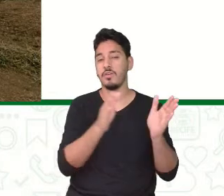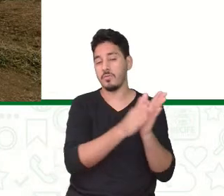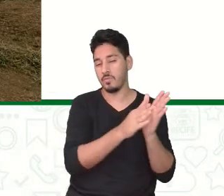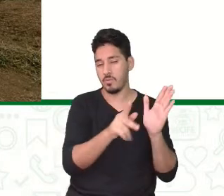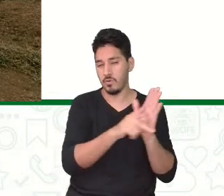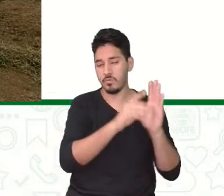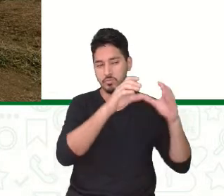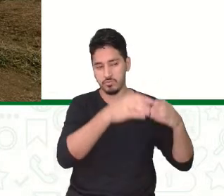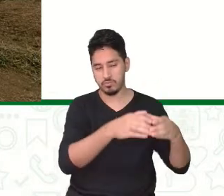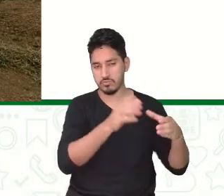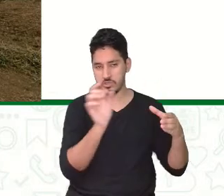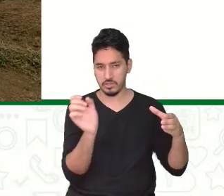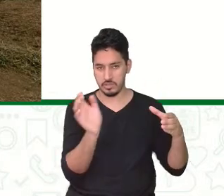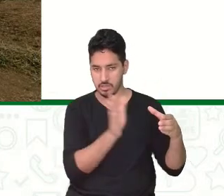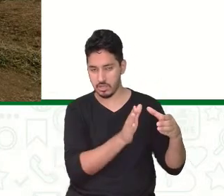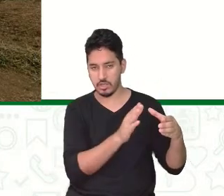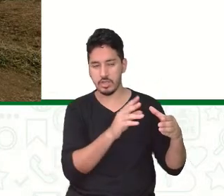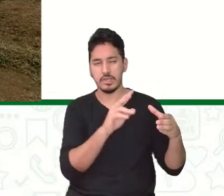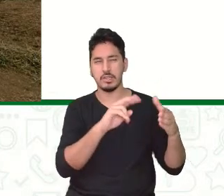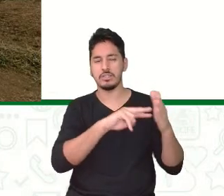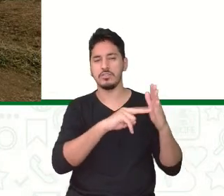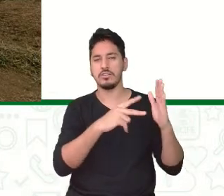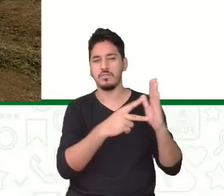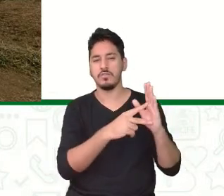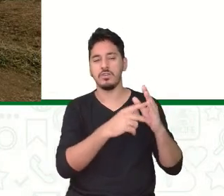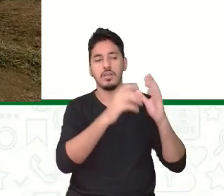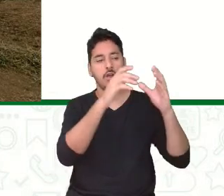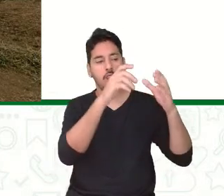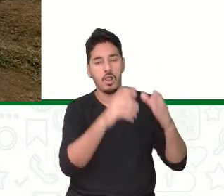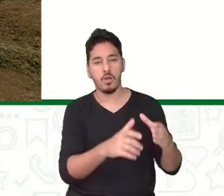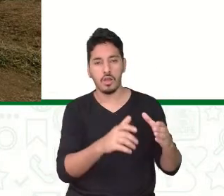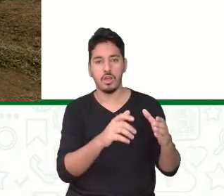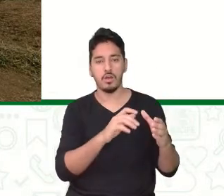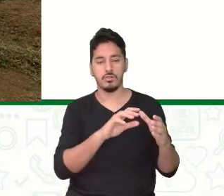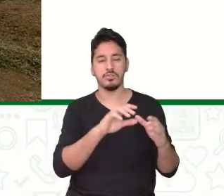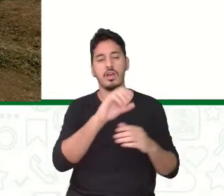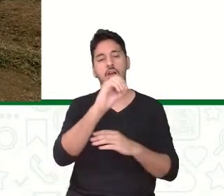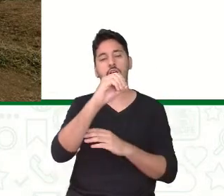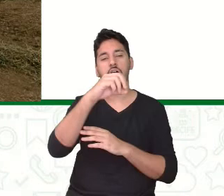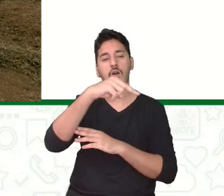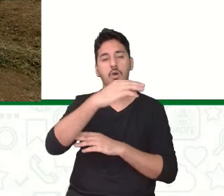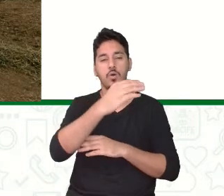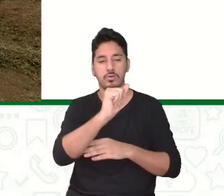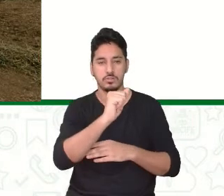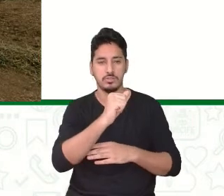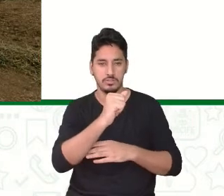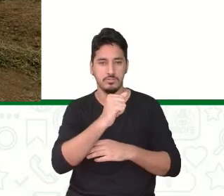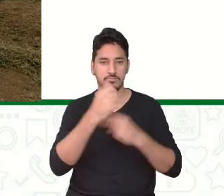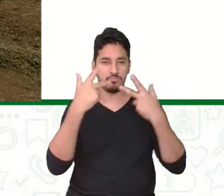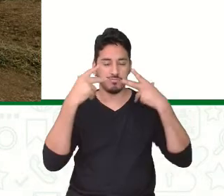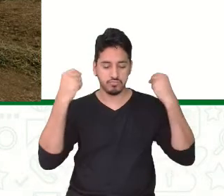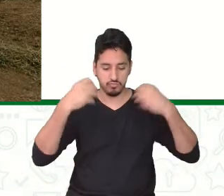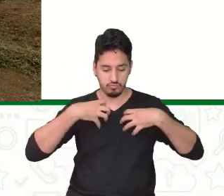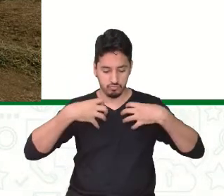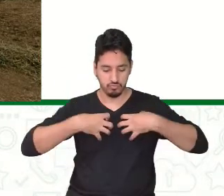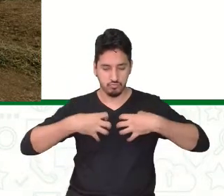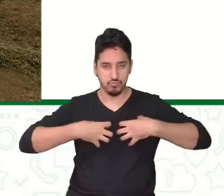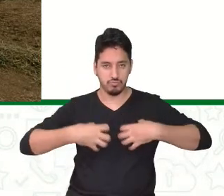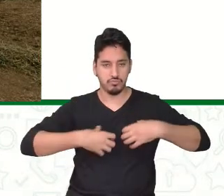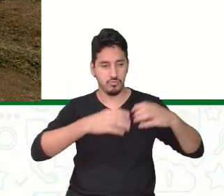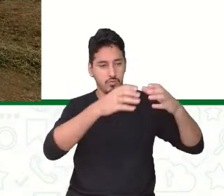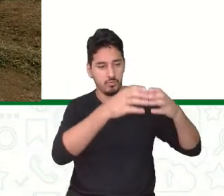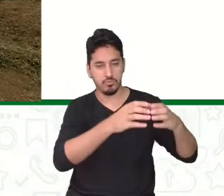Muxuinu, que significa a toca da onça. Olha só, bem Bem propício,